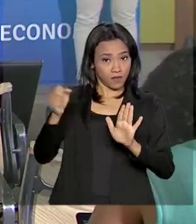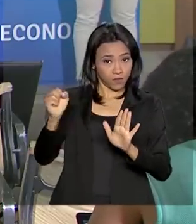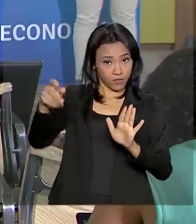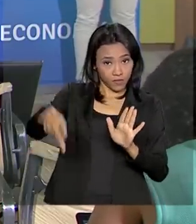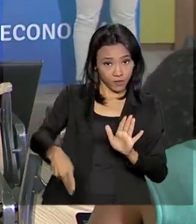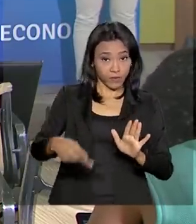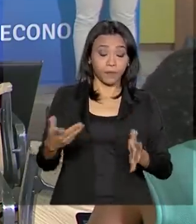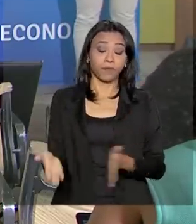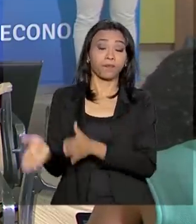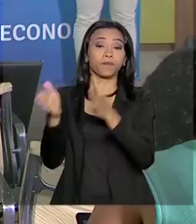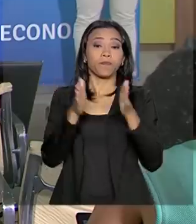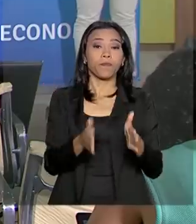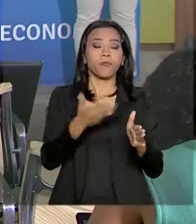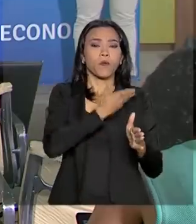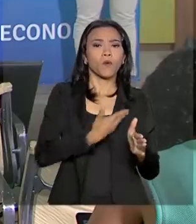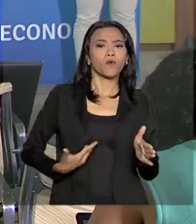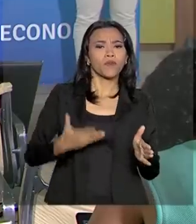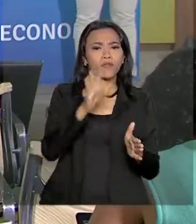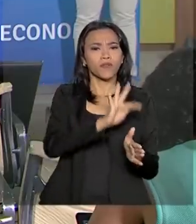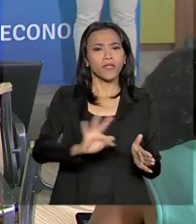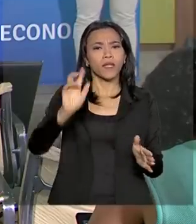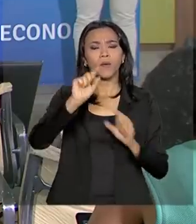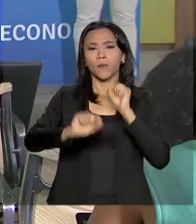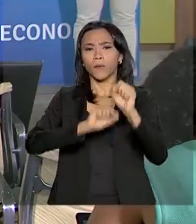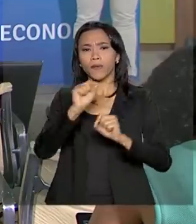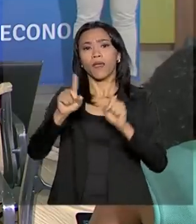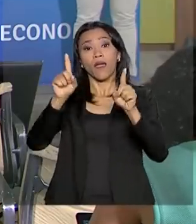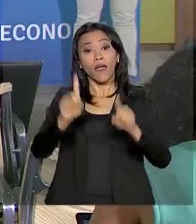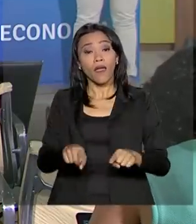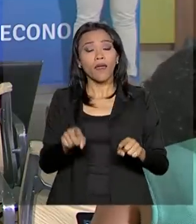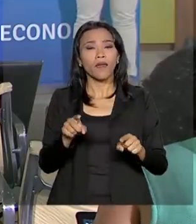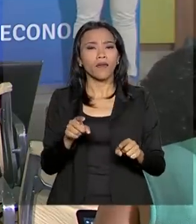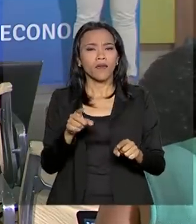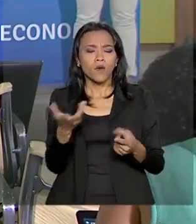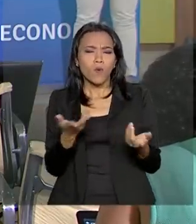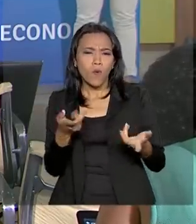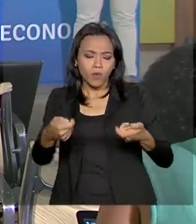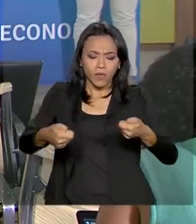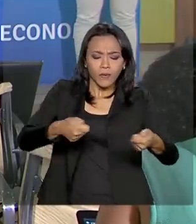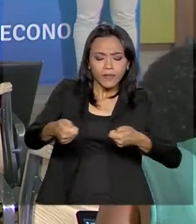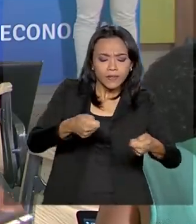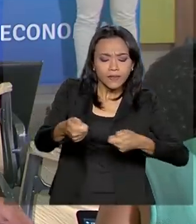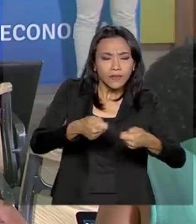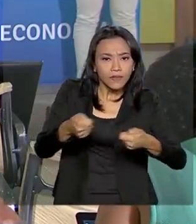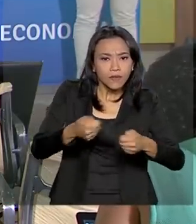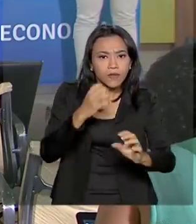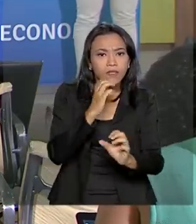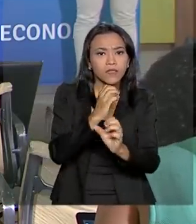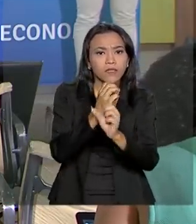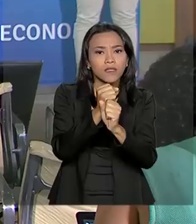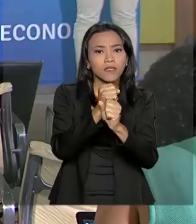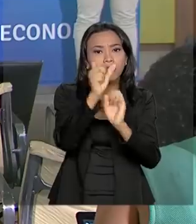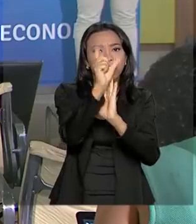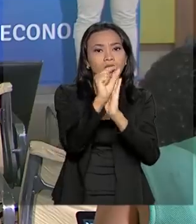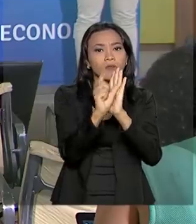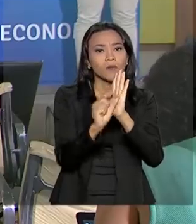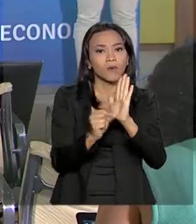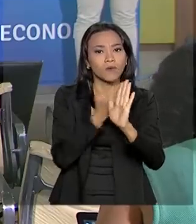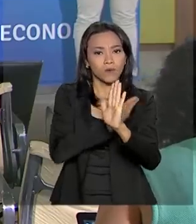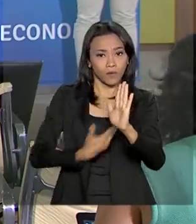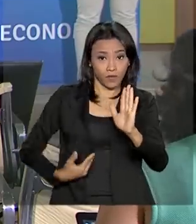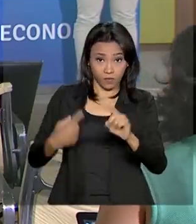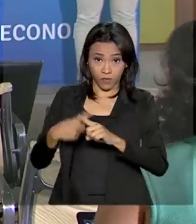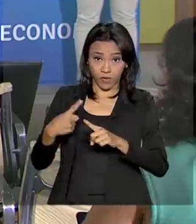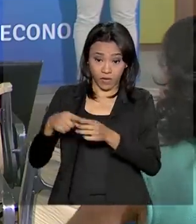em relação à importância dessa nova previdência é inclusive em relação com como que fica o equilíbrio das contas públicas daqui para frente, porque há uma estimativa